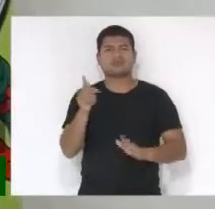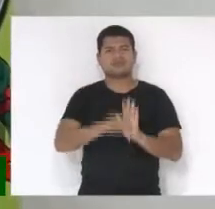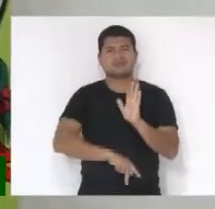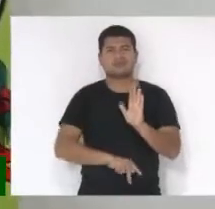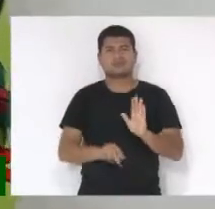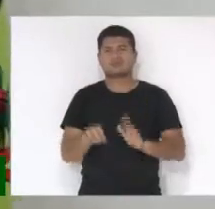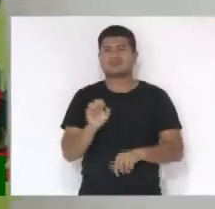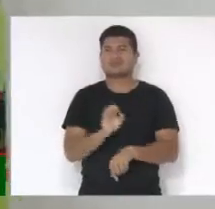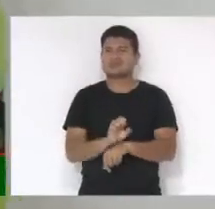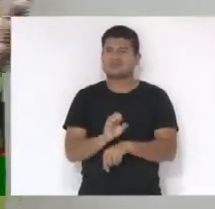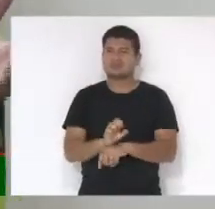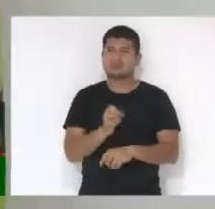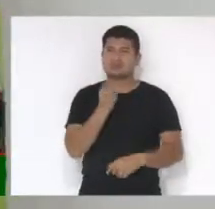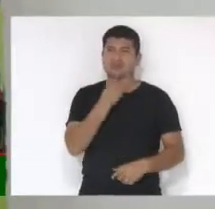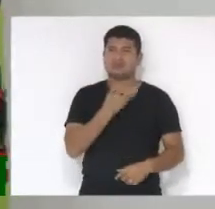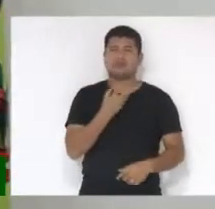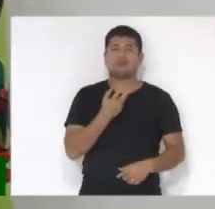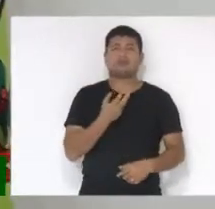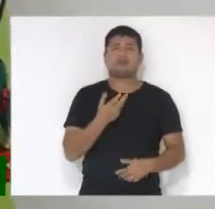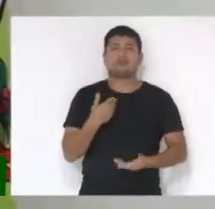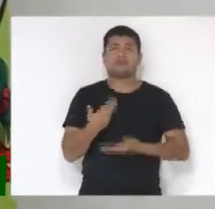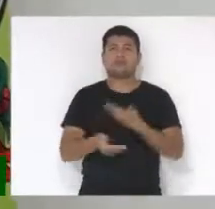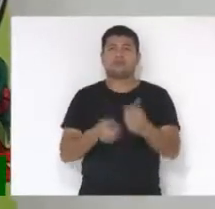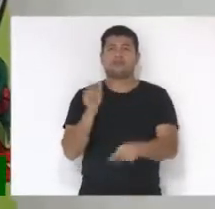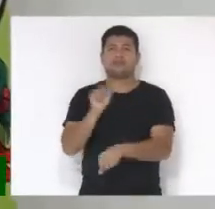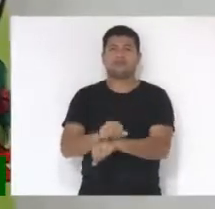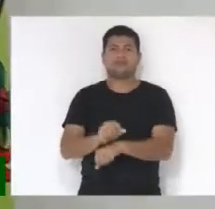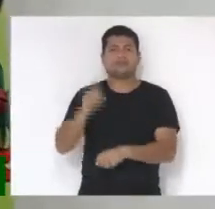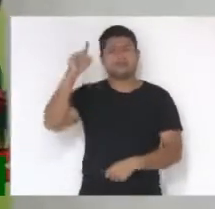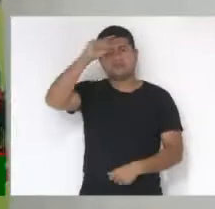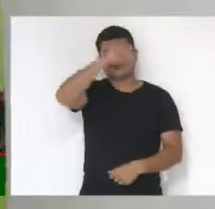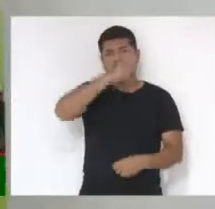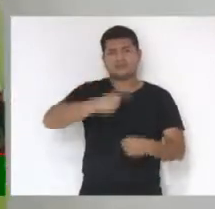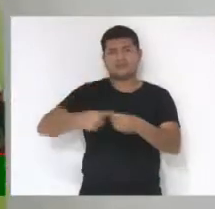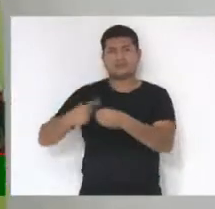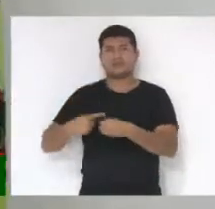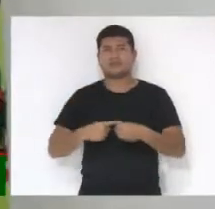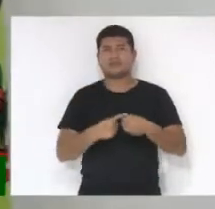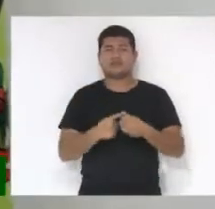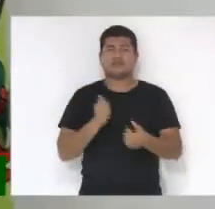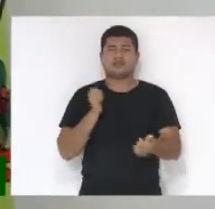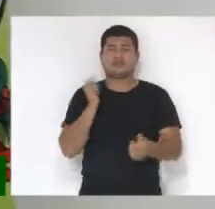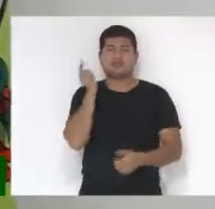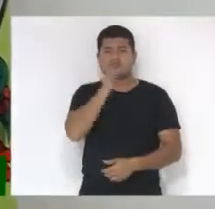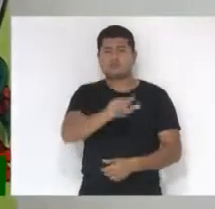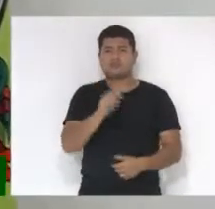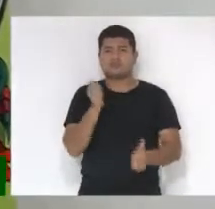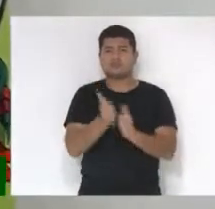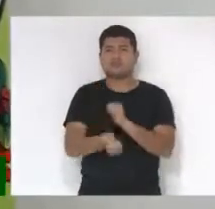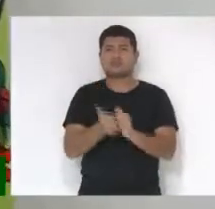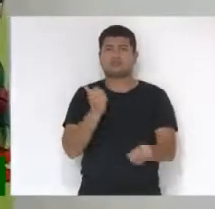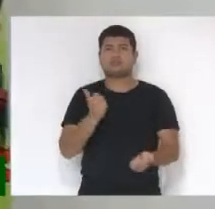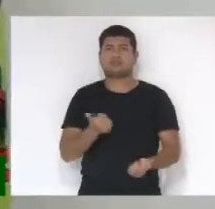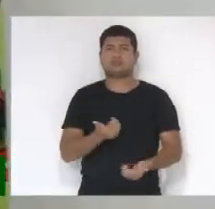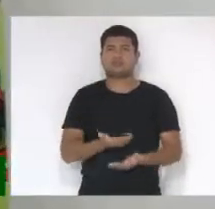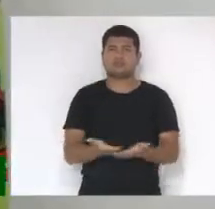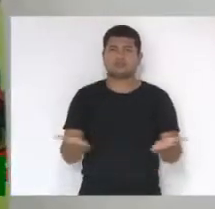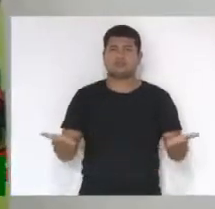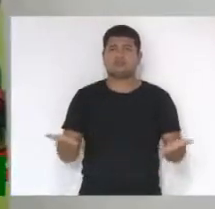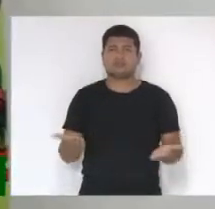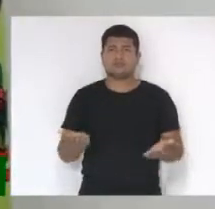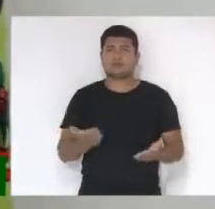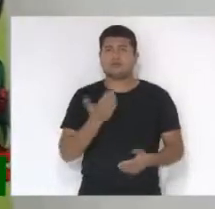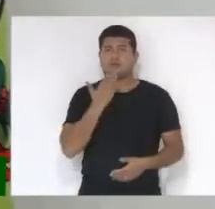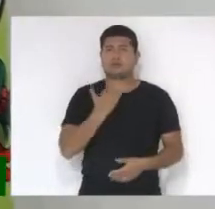fica descontinuado, fica um tanto difícil para os municípios fazerem o esporte. Então, com o PEL, nós teremos uma continuidade, fica aqui o meu